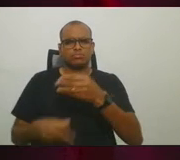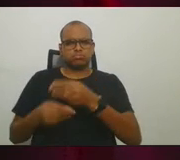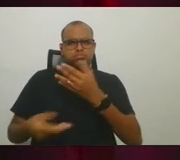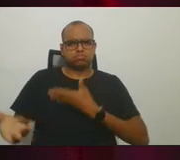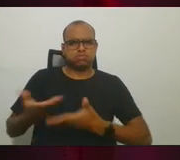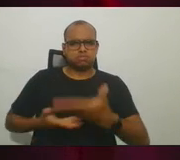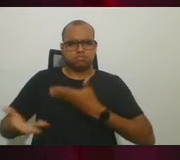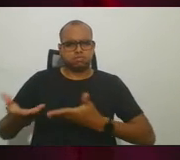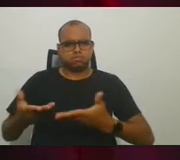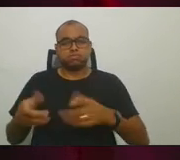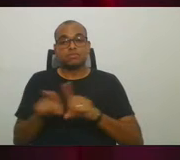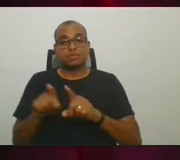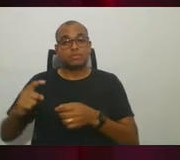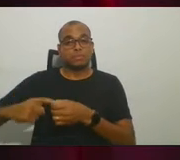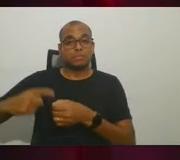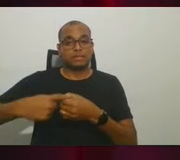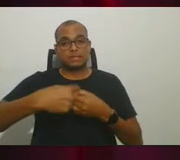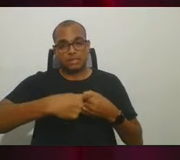e parcerias